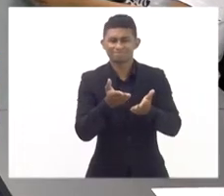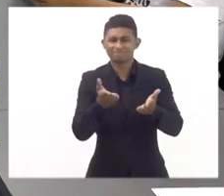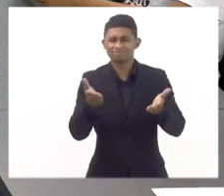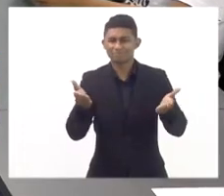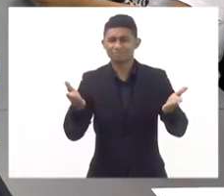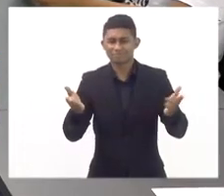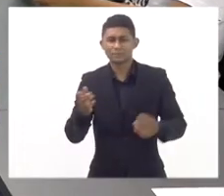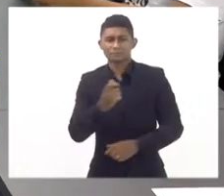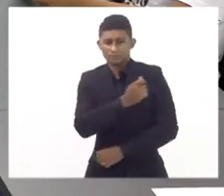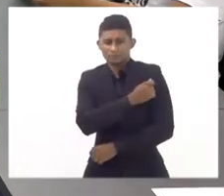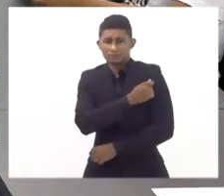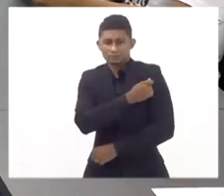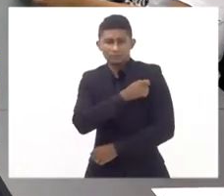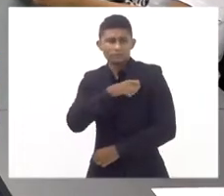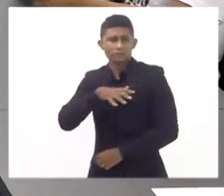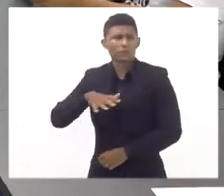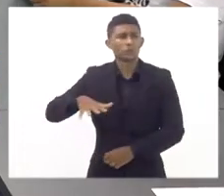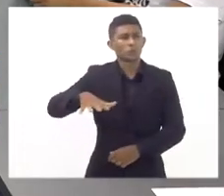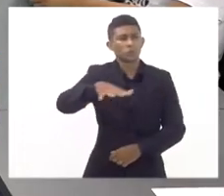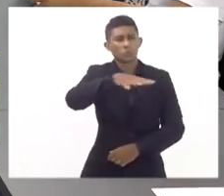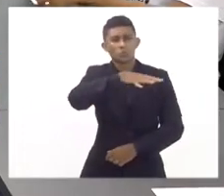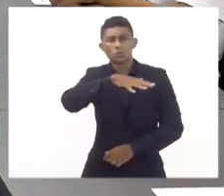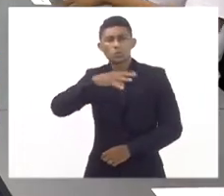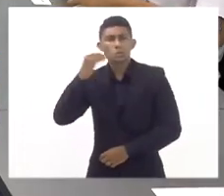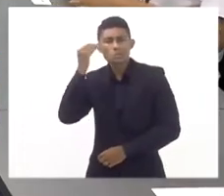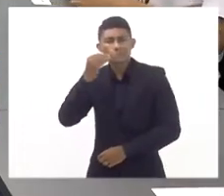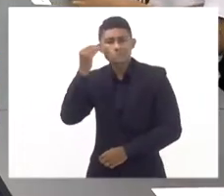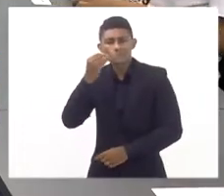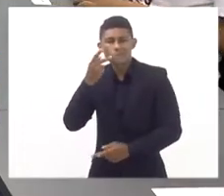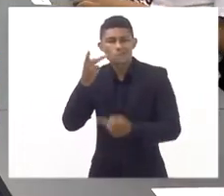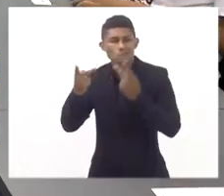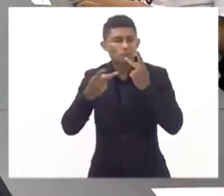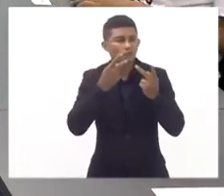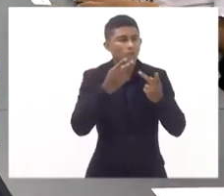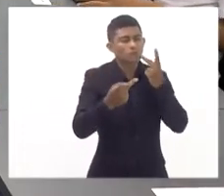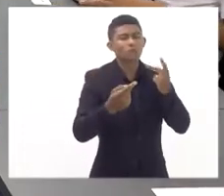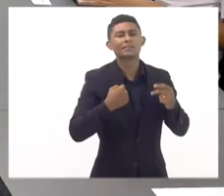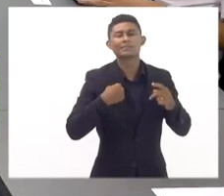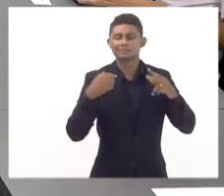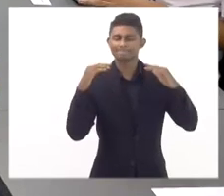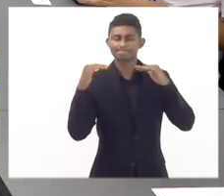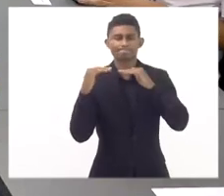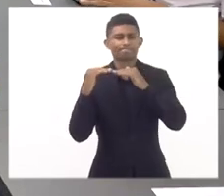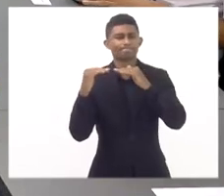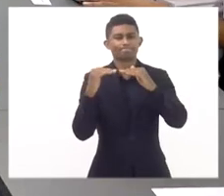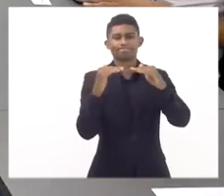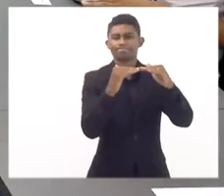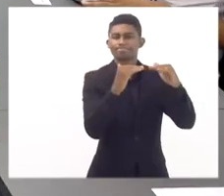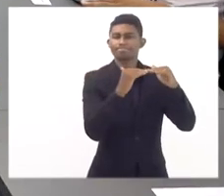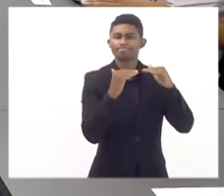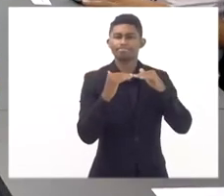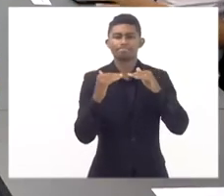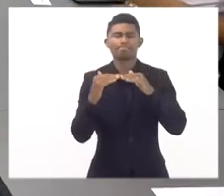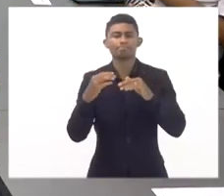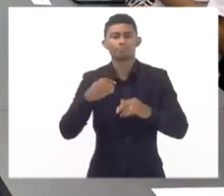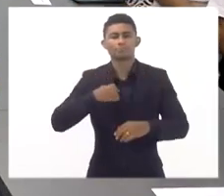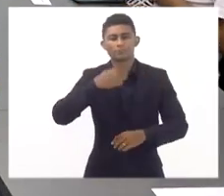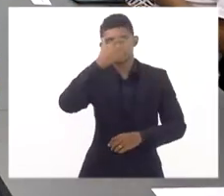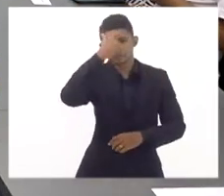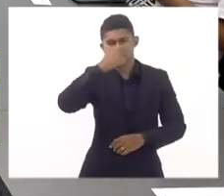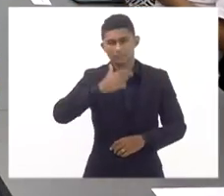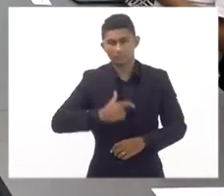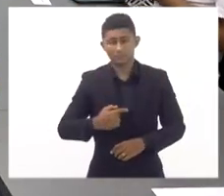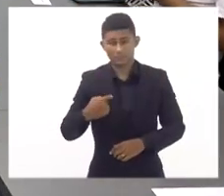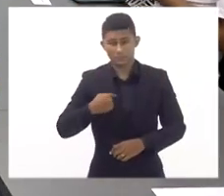foram apresentadas aí na ocasião. Tá? A minha realidade é uma realidade muito